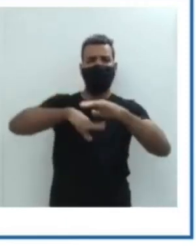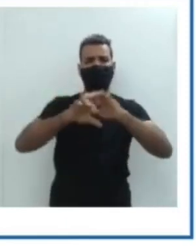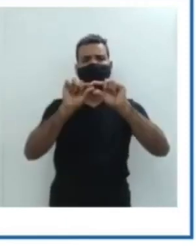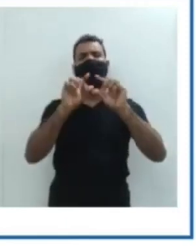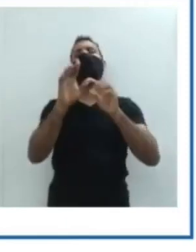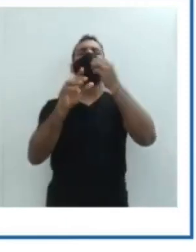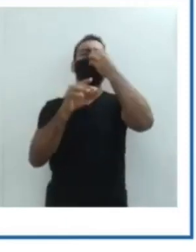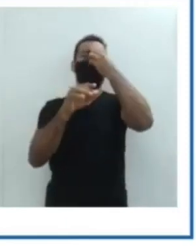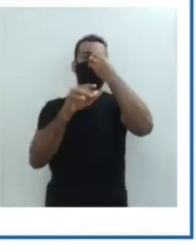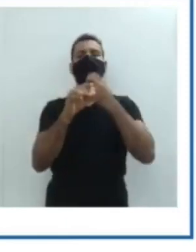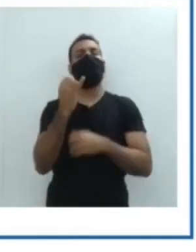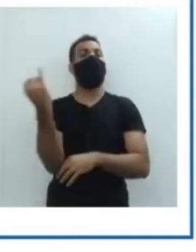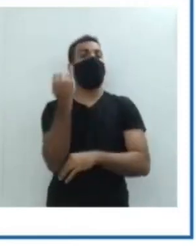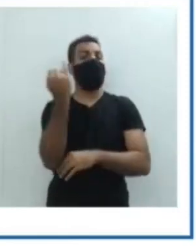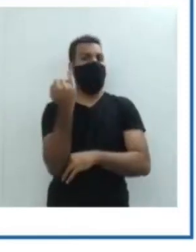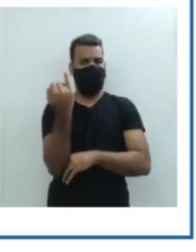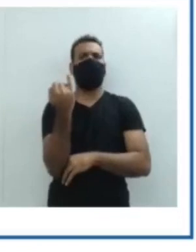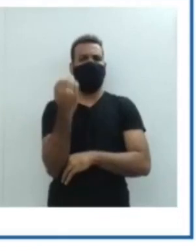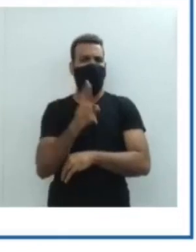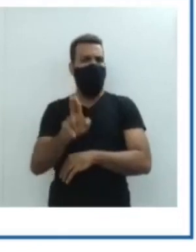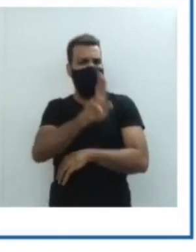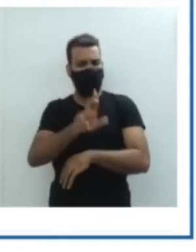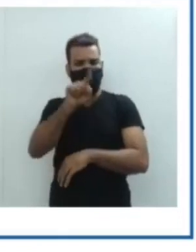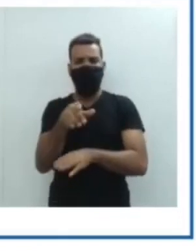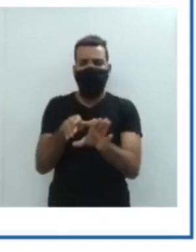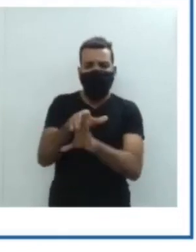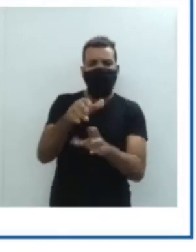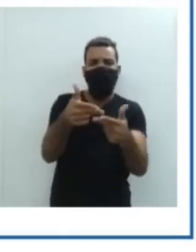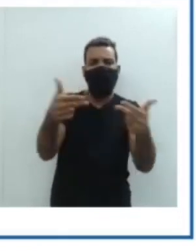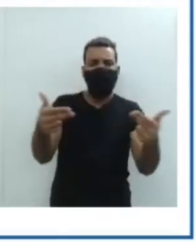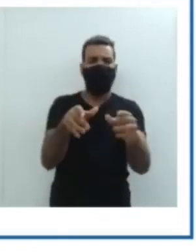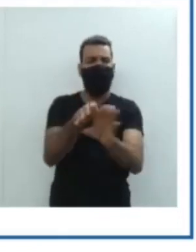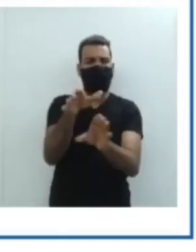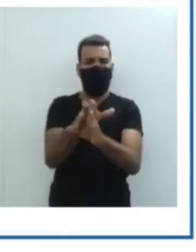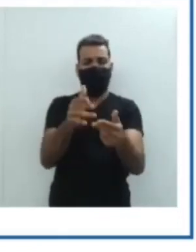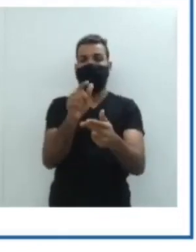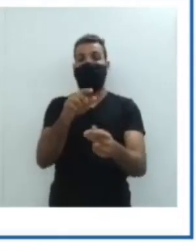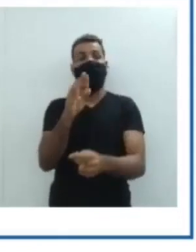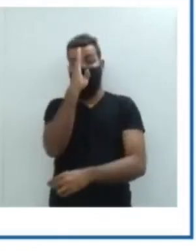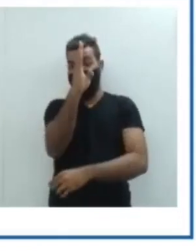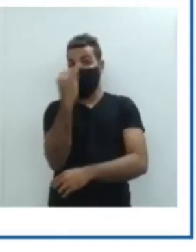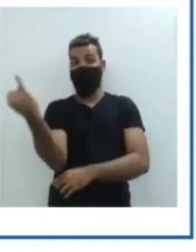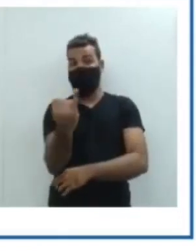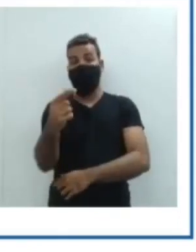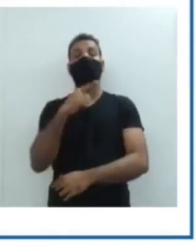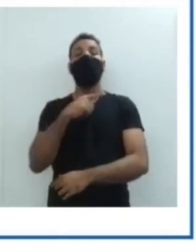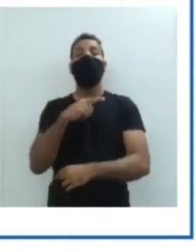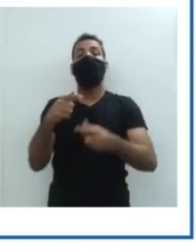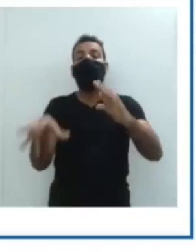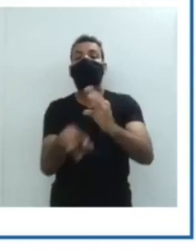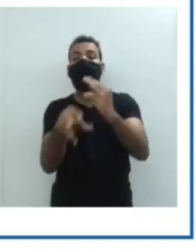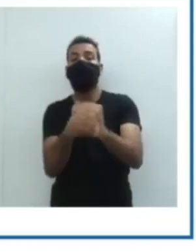cápsulamento é um importante recurso da orientação objetos que tem como finalidade ocultar os detalhes de